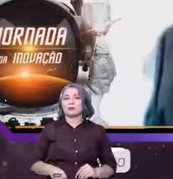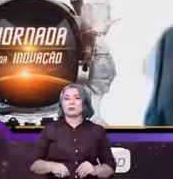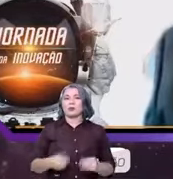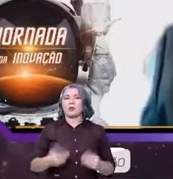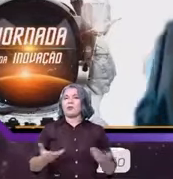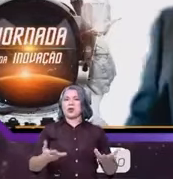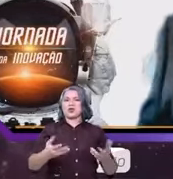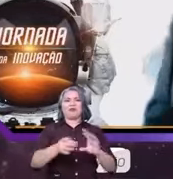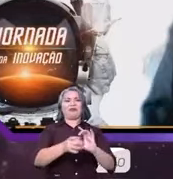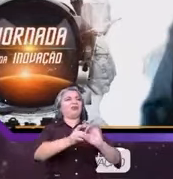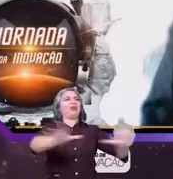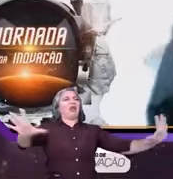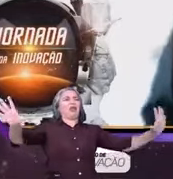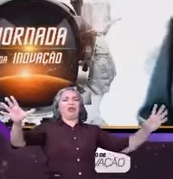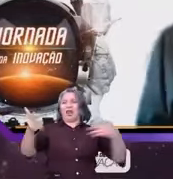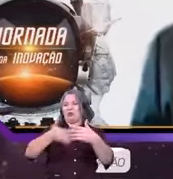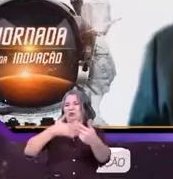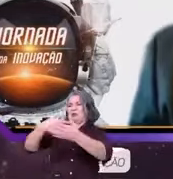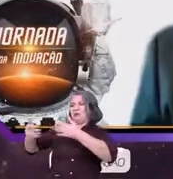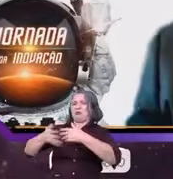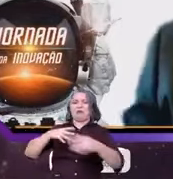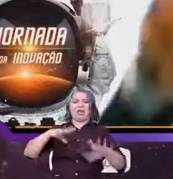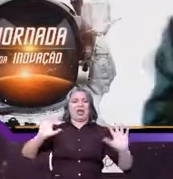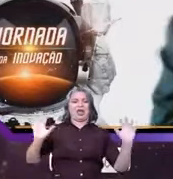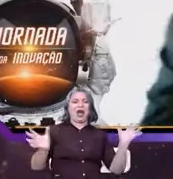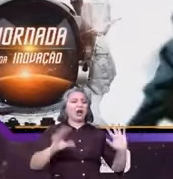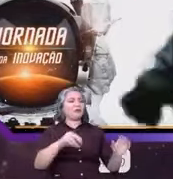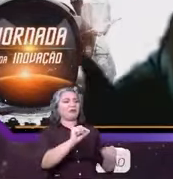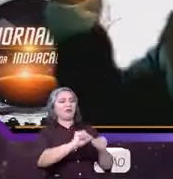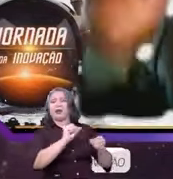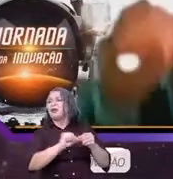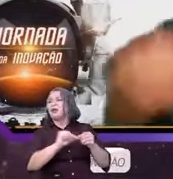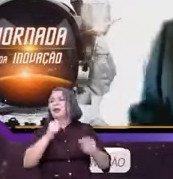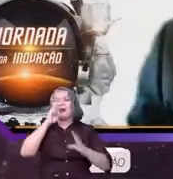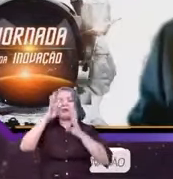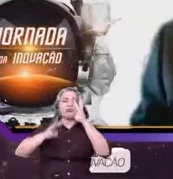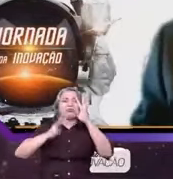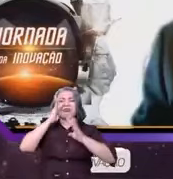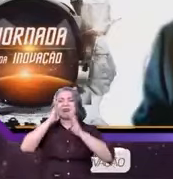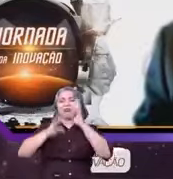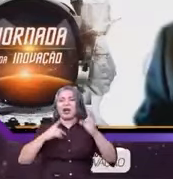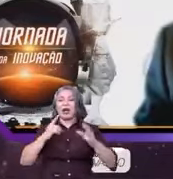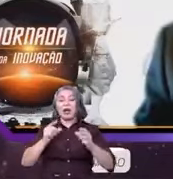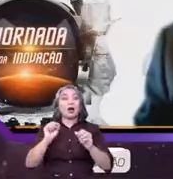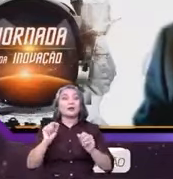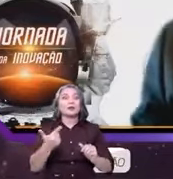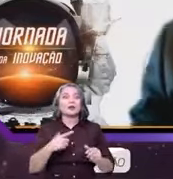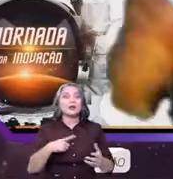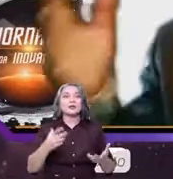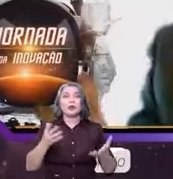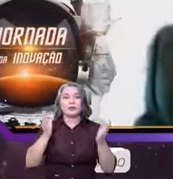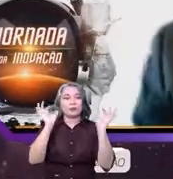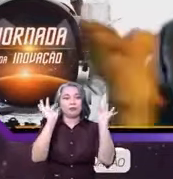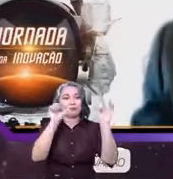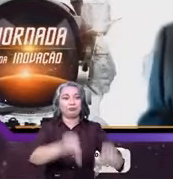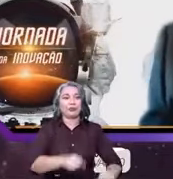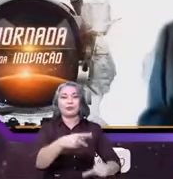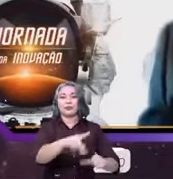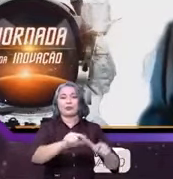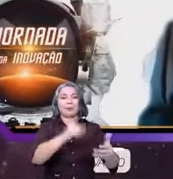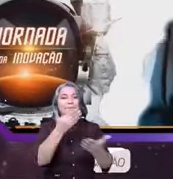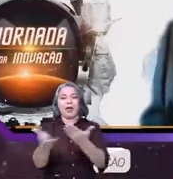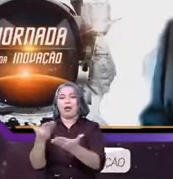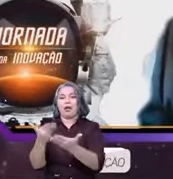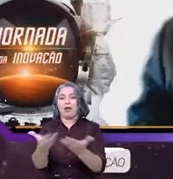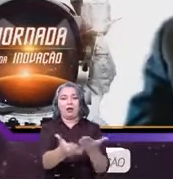coisa irresponsável. Aí eu vou tentar isso daqui, porque eu acho que vai dar certo. Aí você vai lá e pá, cria uma catástrofe no seu serviço. Estraga, perde